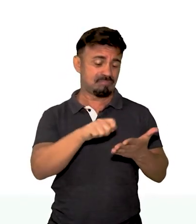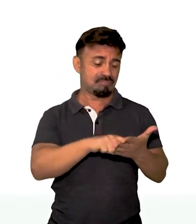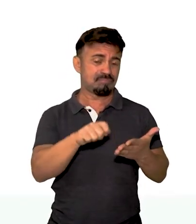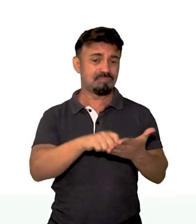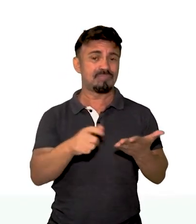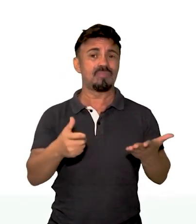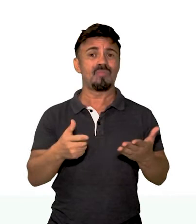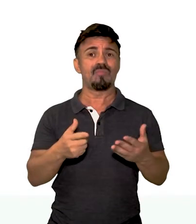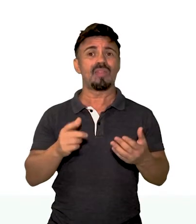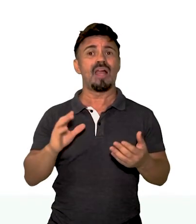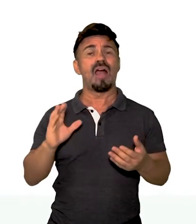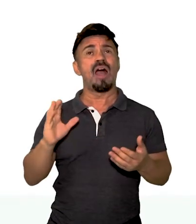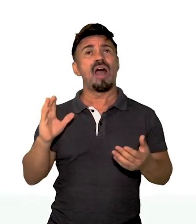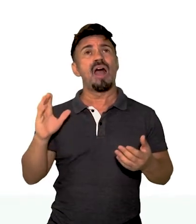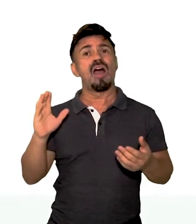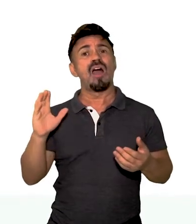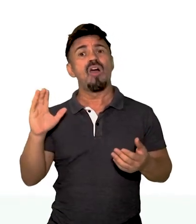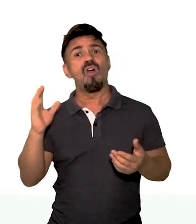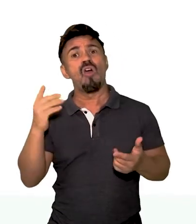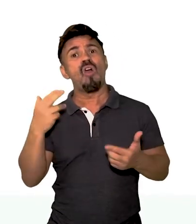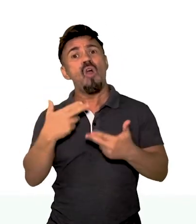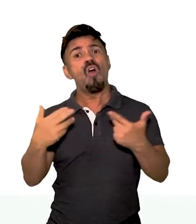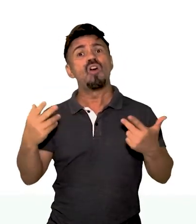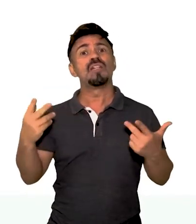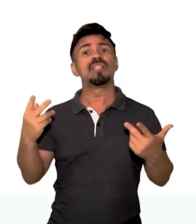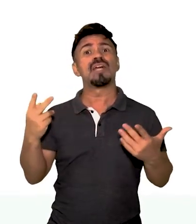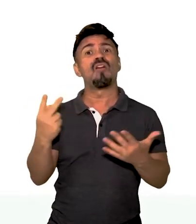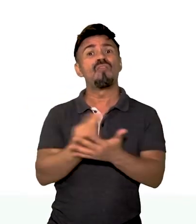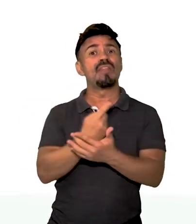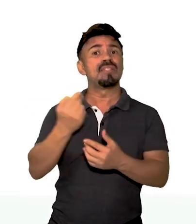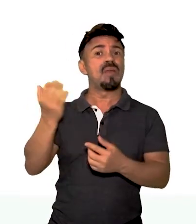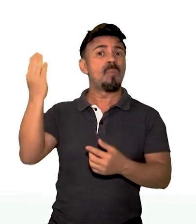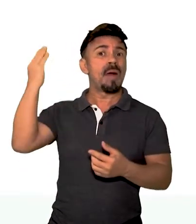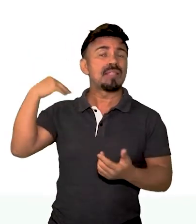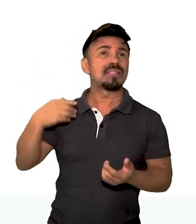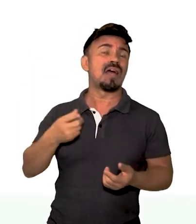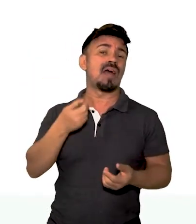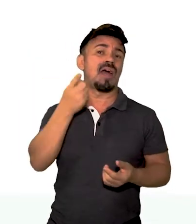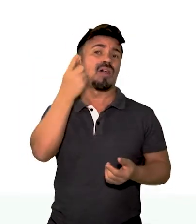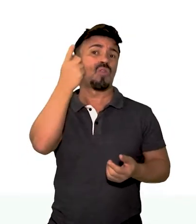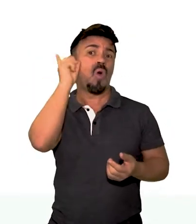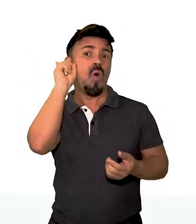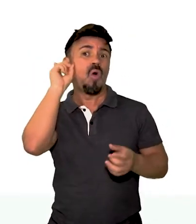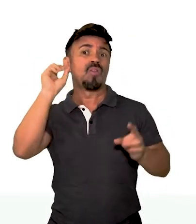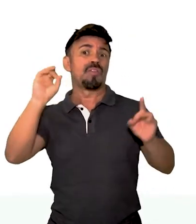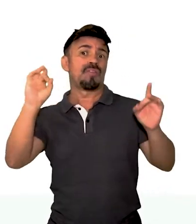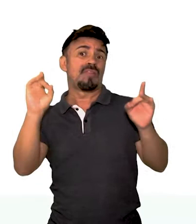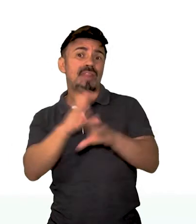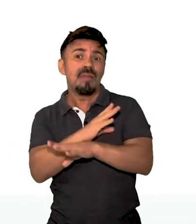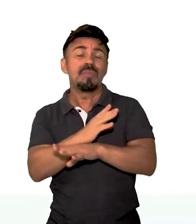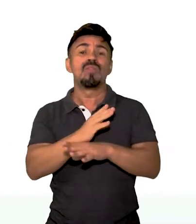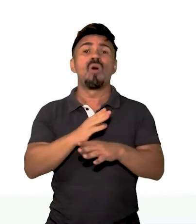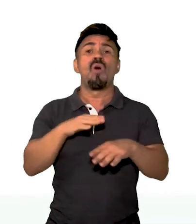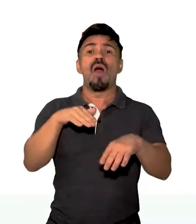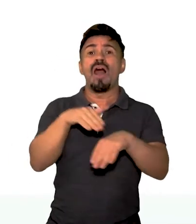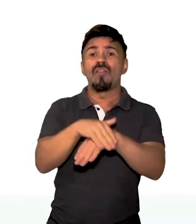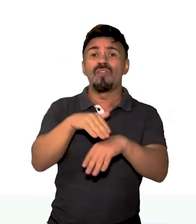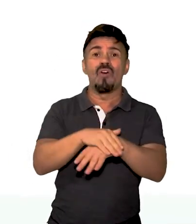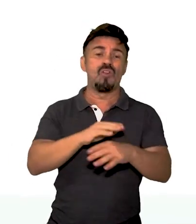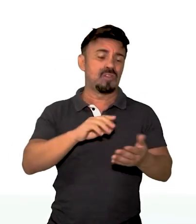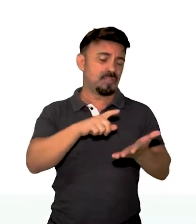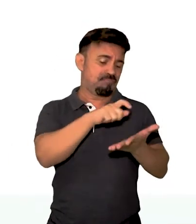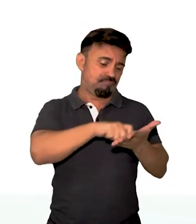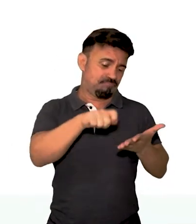Processar acontecimentos passados, pode ter colocado também ontem, a gente termina o dia e vai colocando o que aconteceu durante o